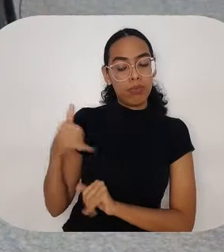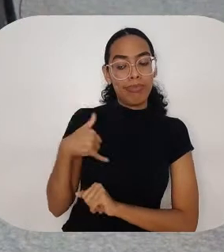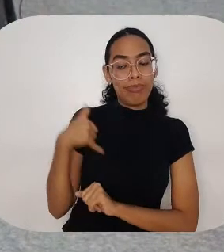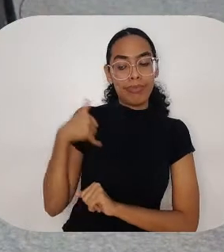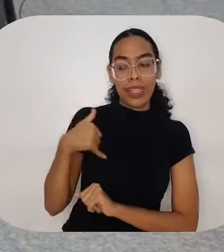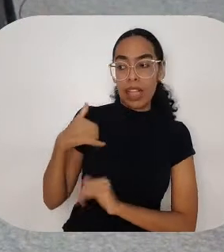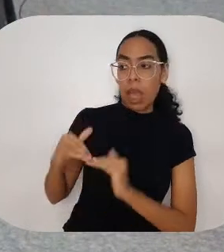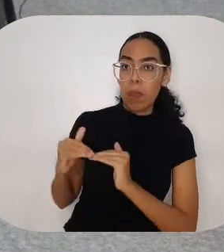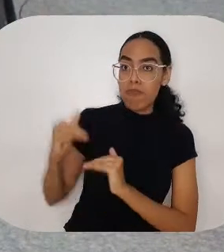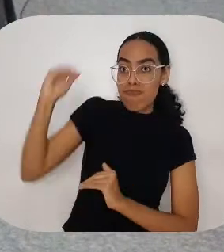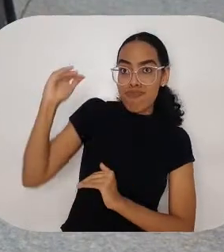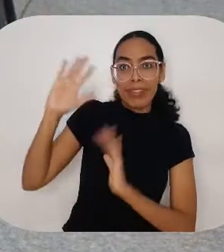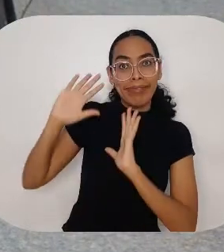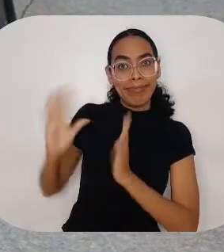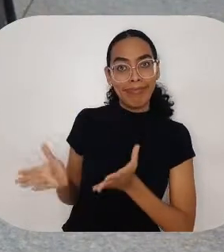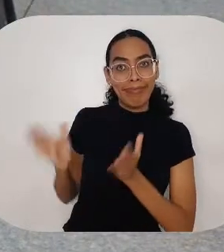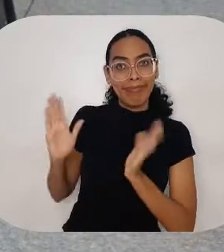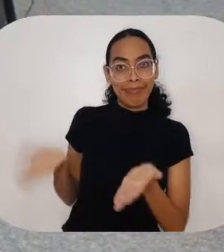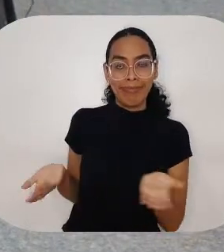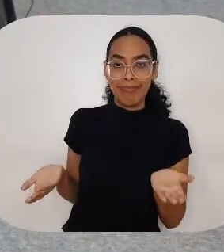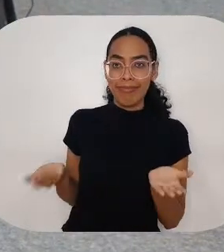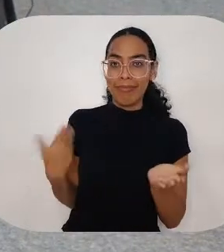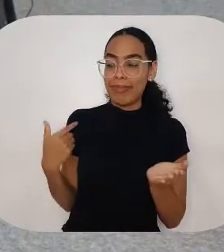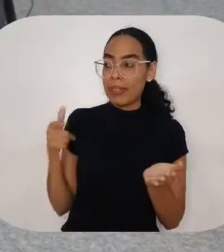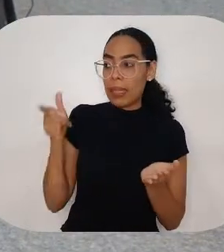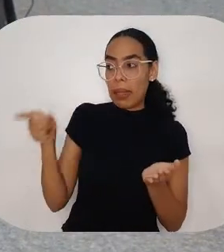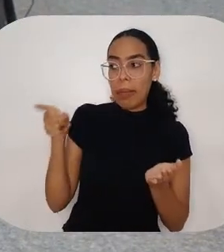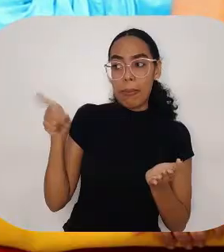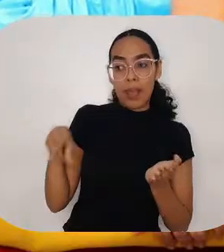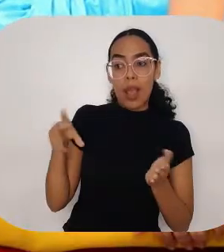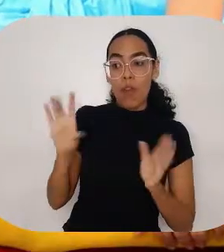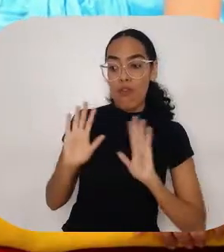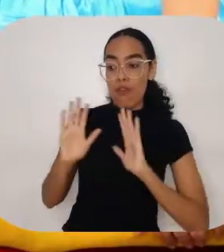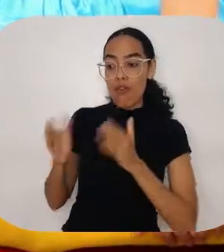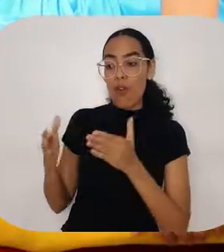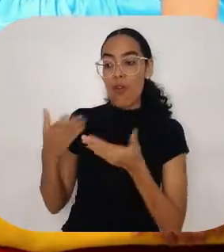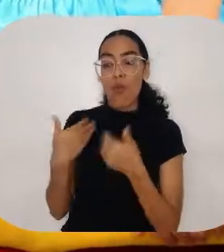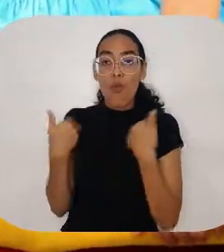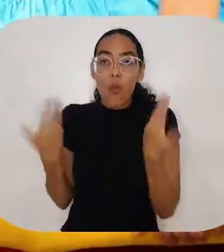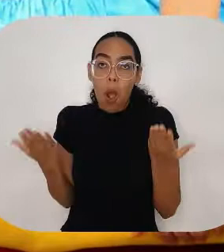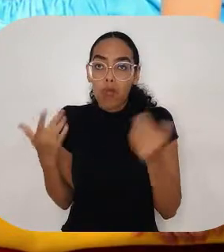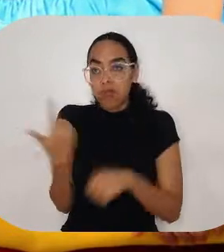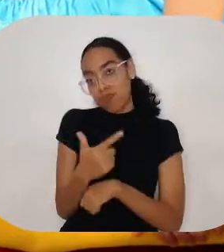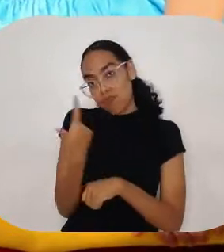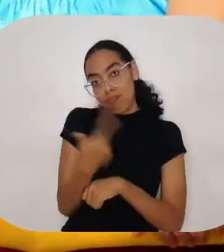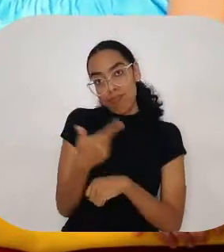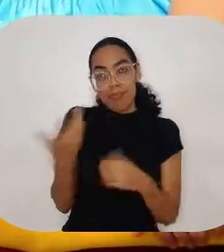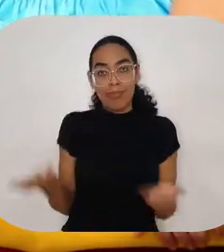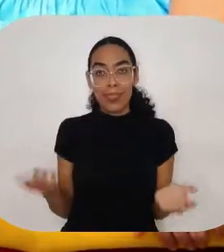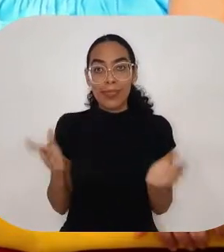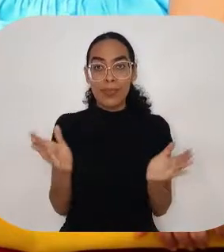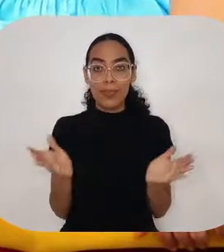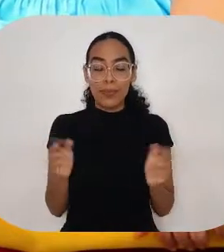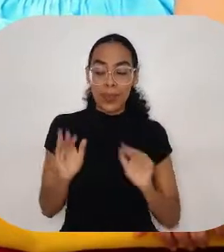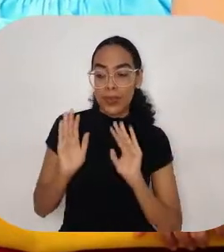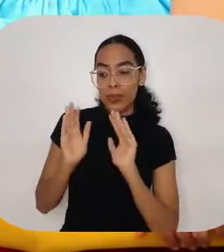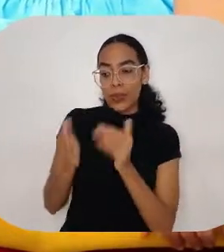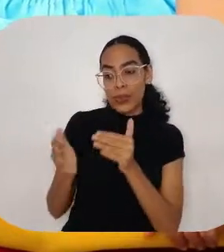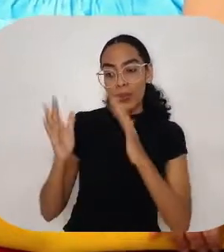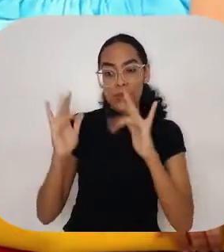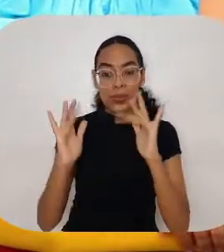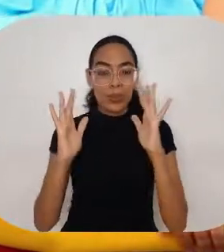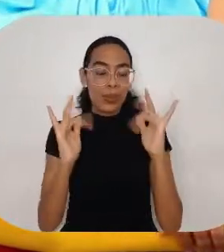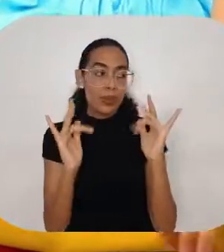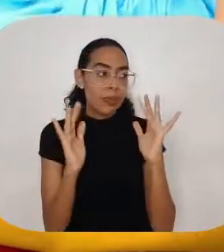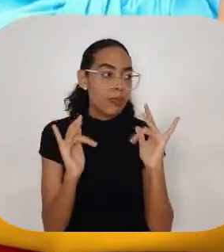isso, Gina, que o mal é da idade, que pra tal menina não há só remédio em toda a medicina. Ela só